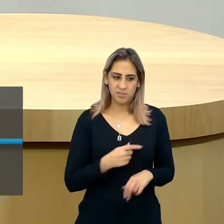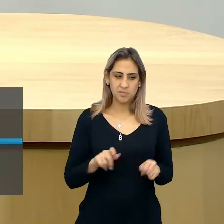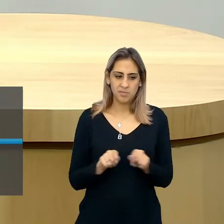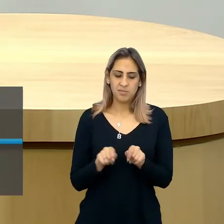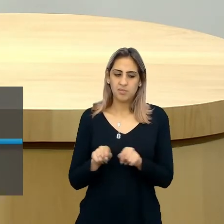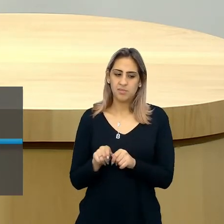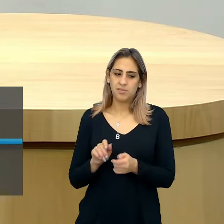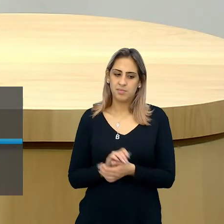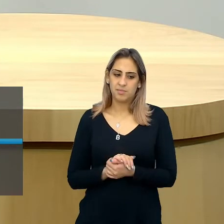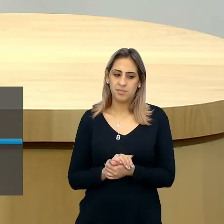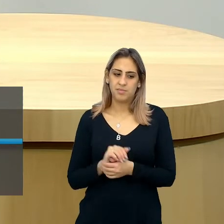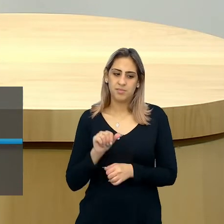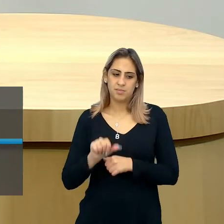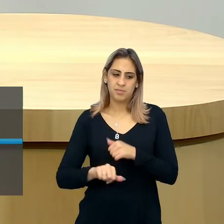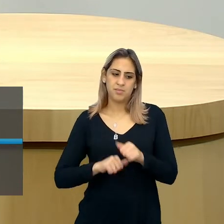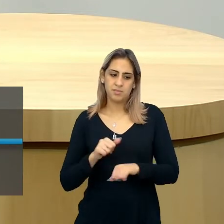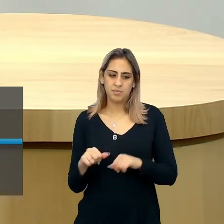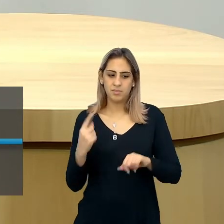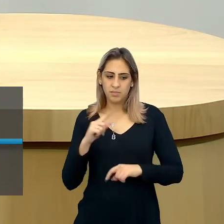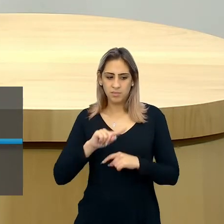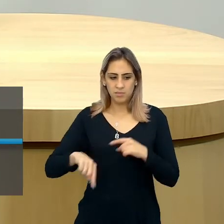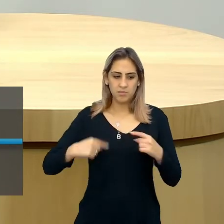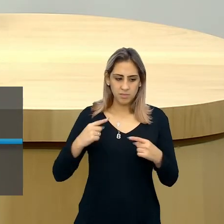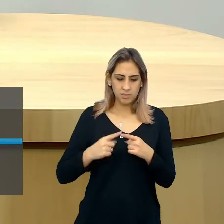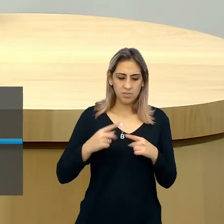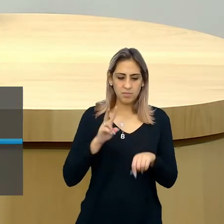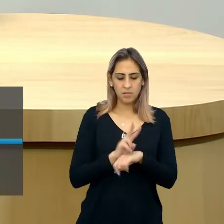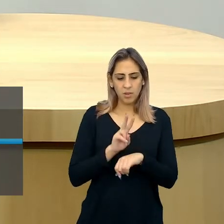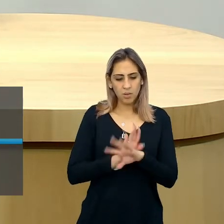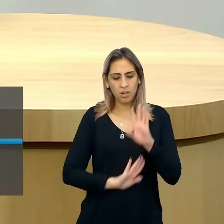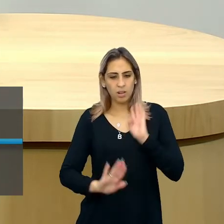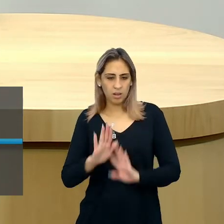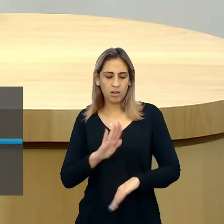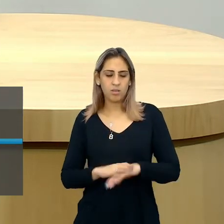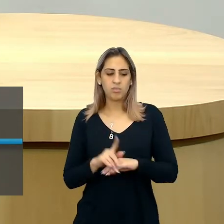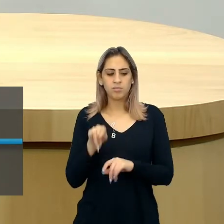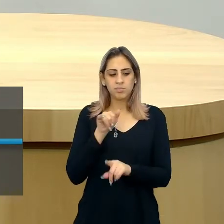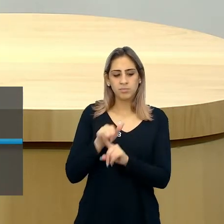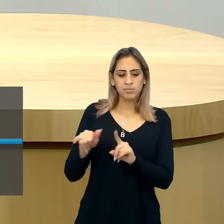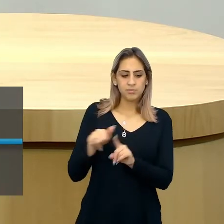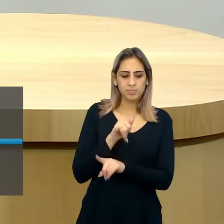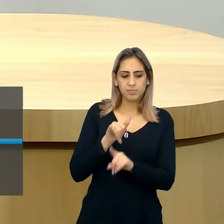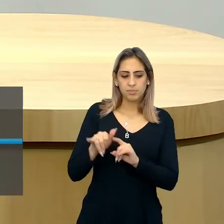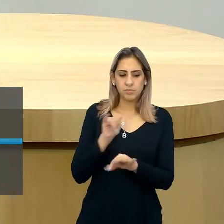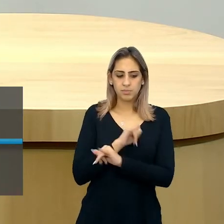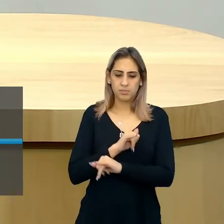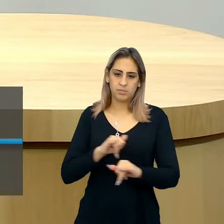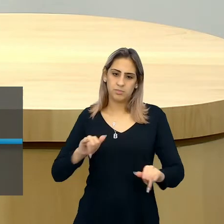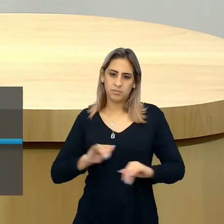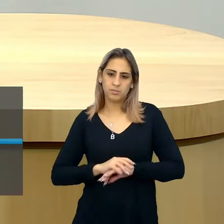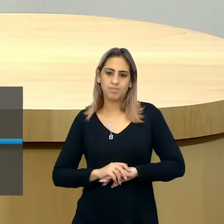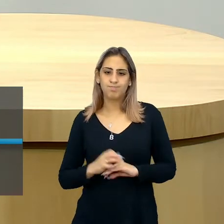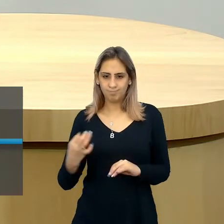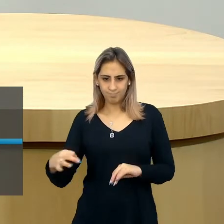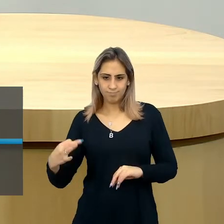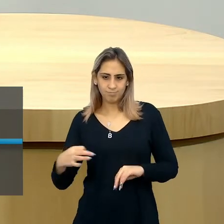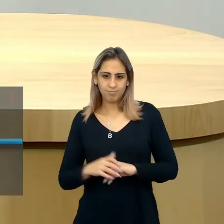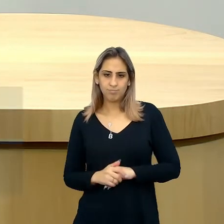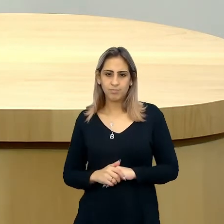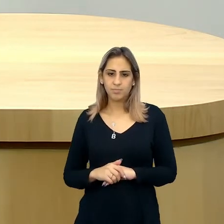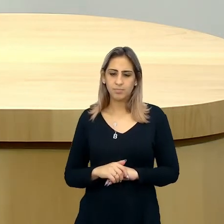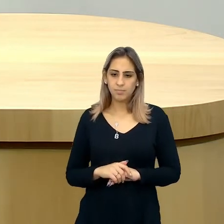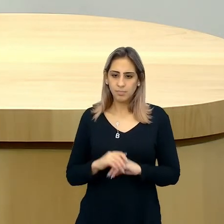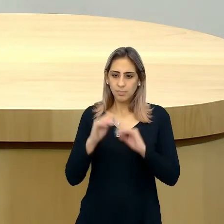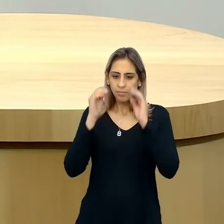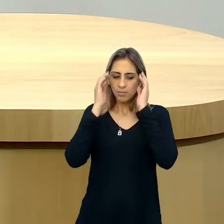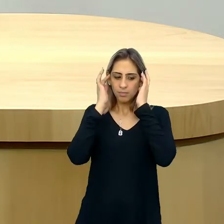cotidiano tivesse se tornado um alvo prioritário das estratégias de comércio, né?